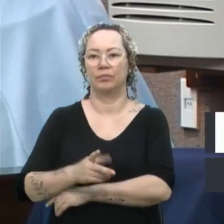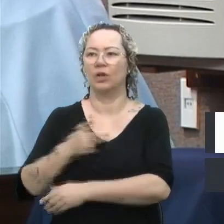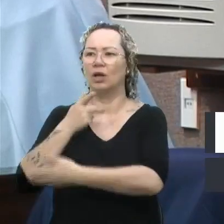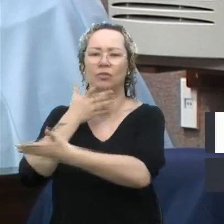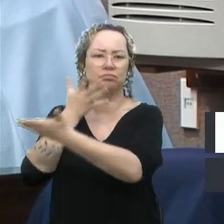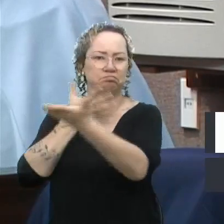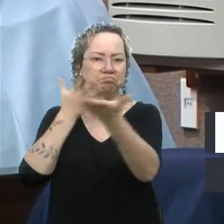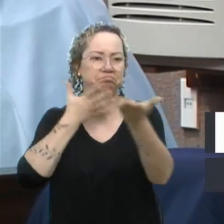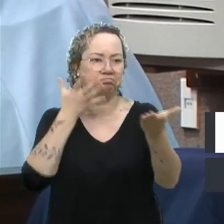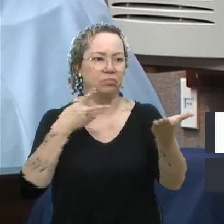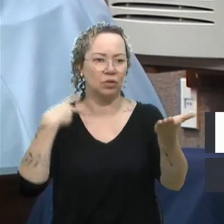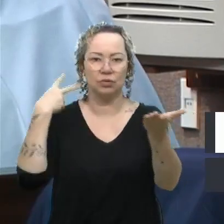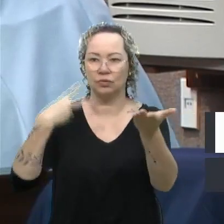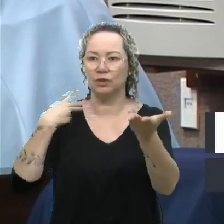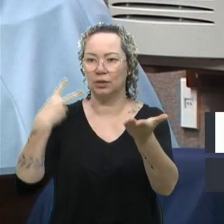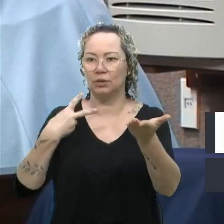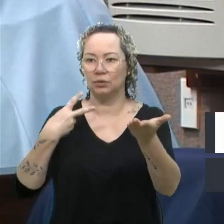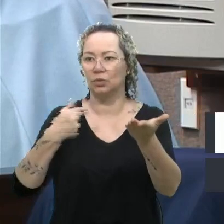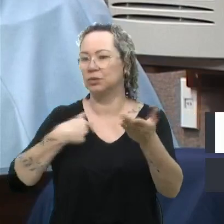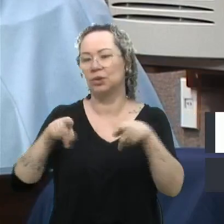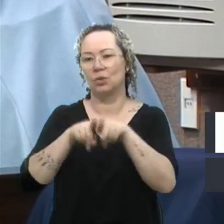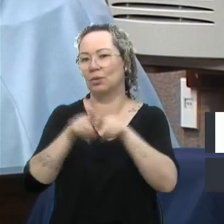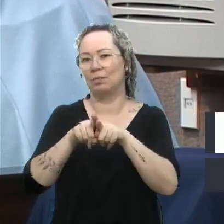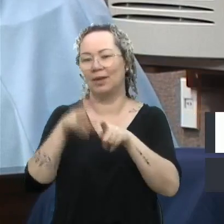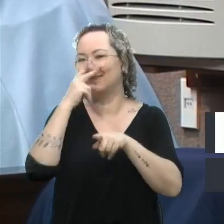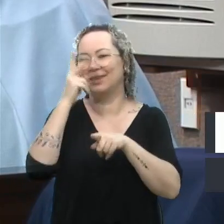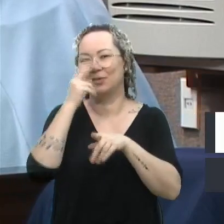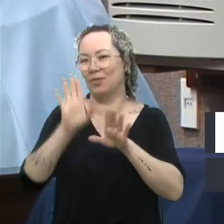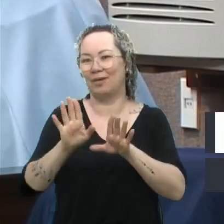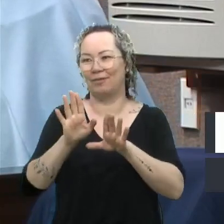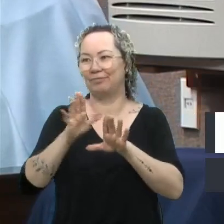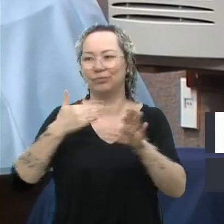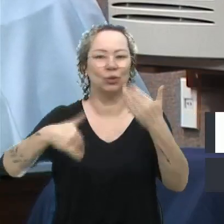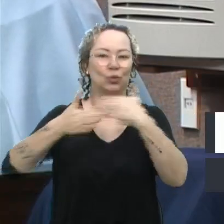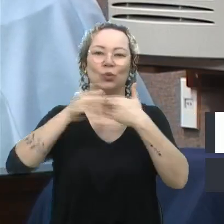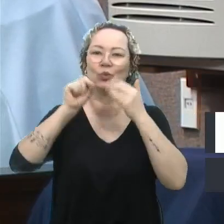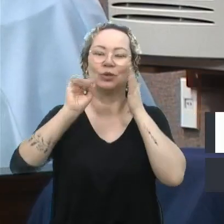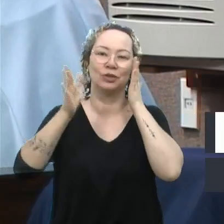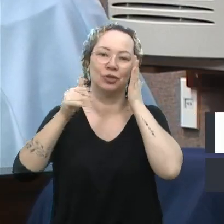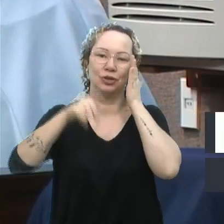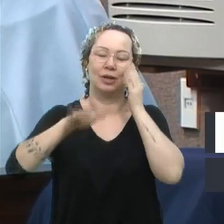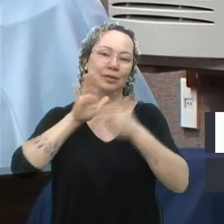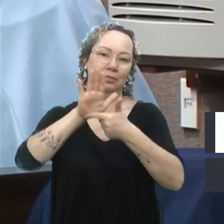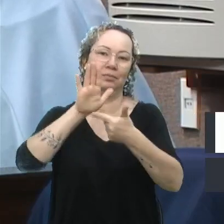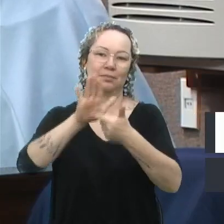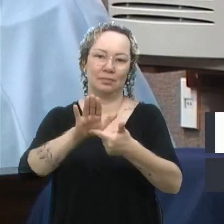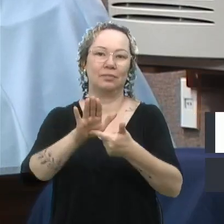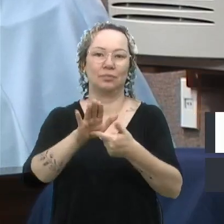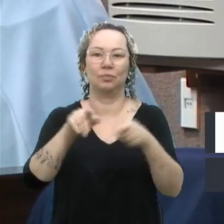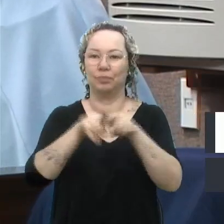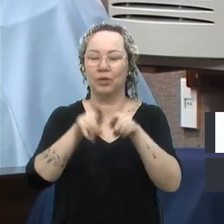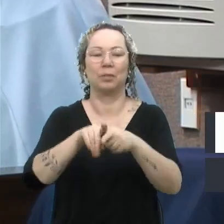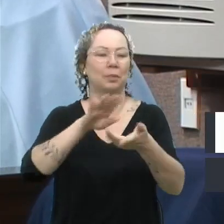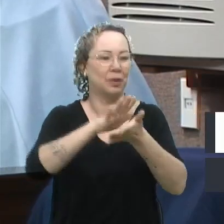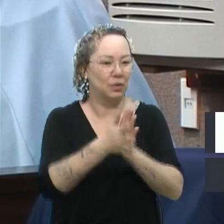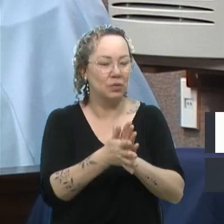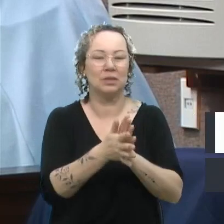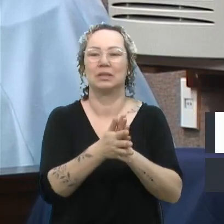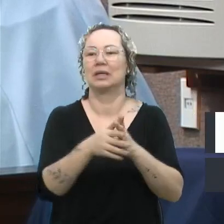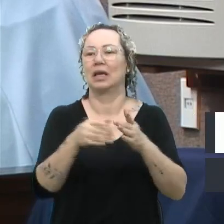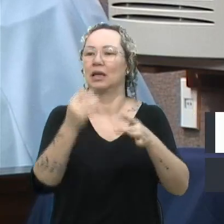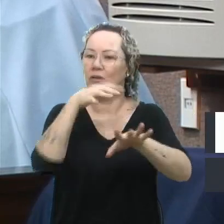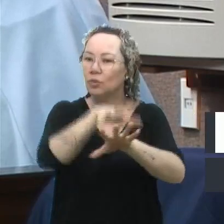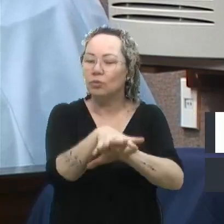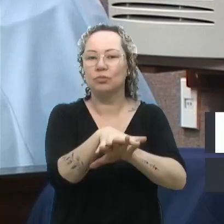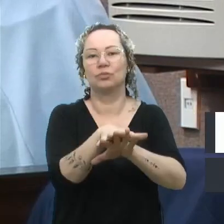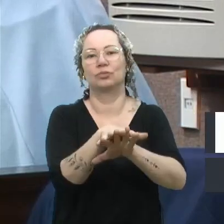que me antecederam me contempla, todos os motivos aqui expostos, a questão do preconceito, a questão da inclusão,